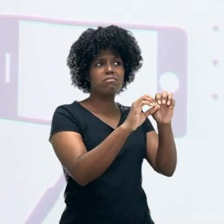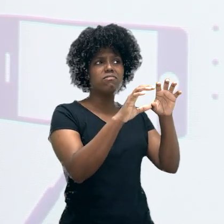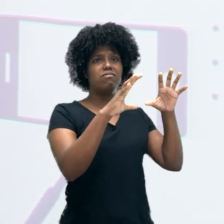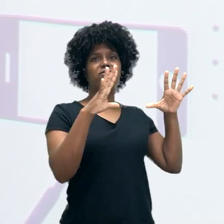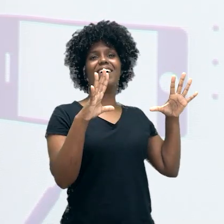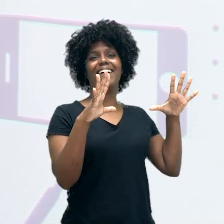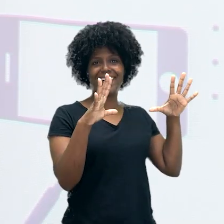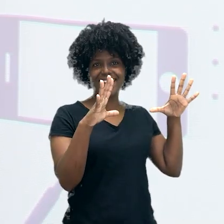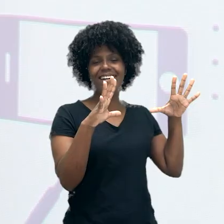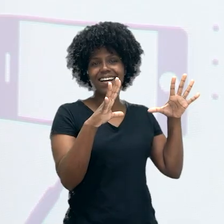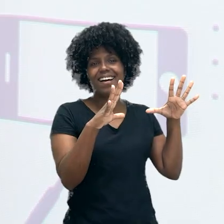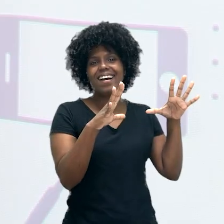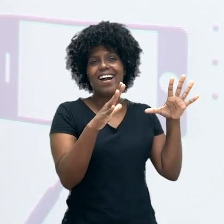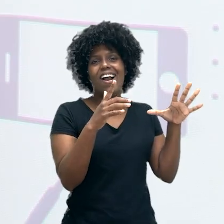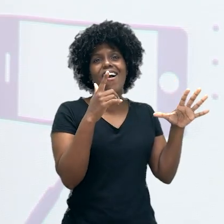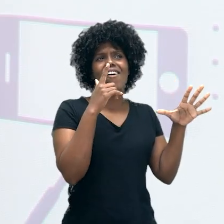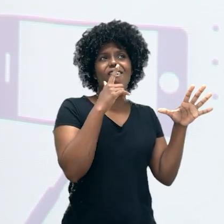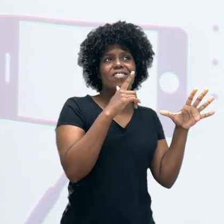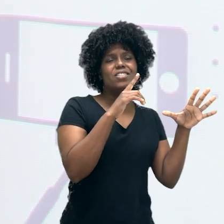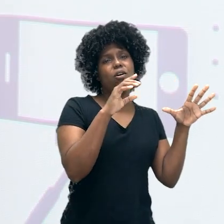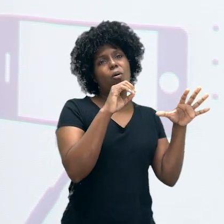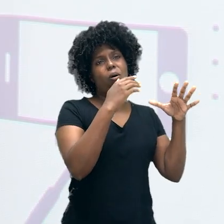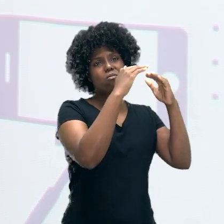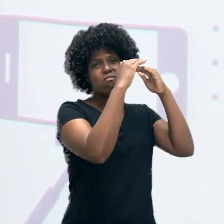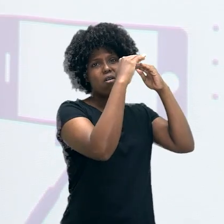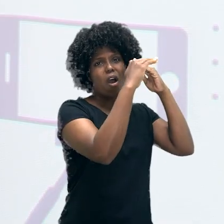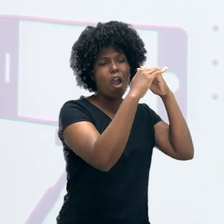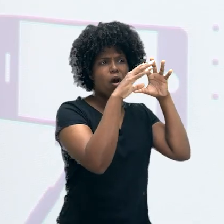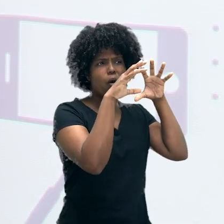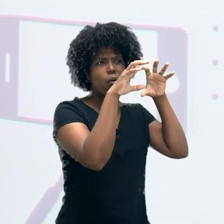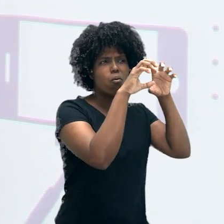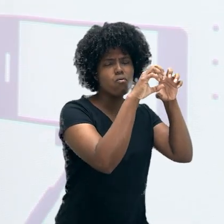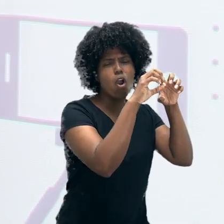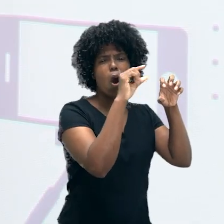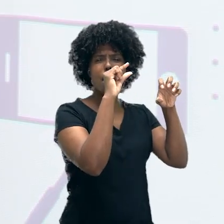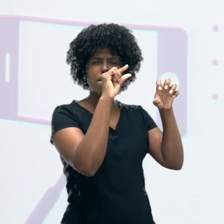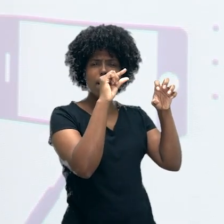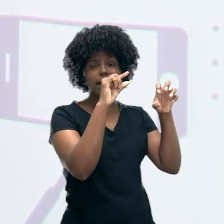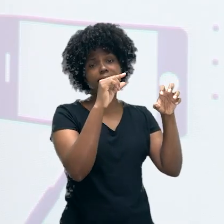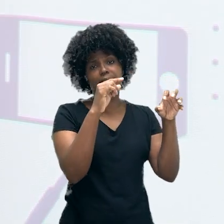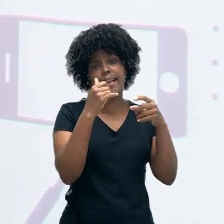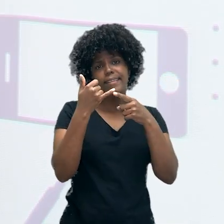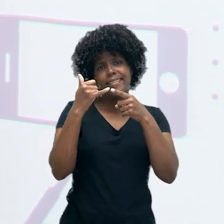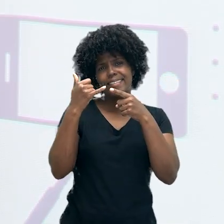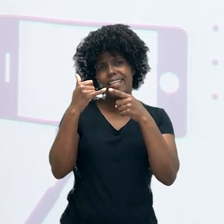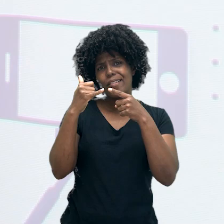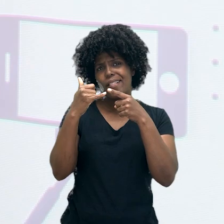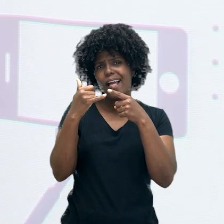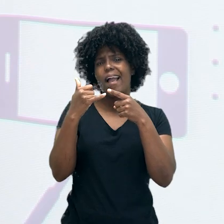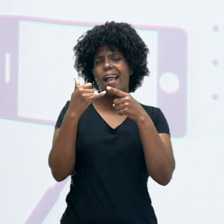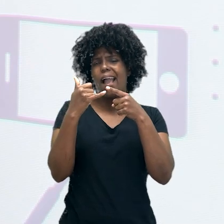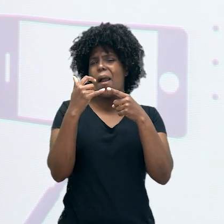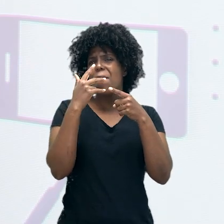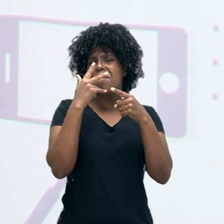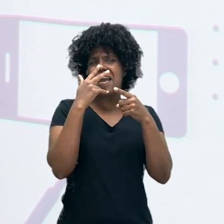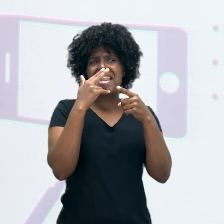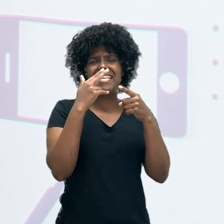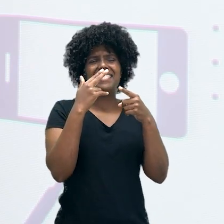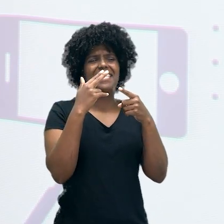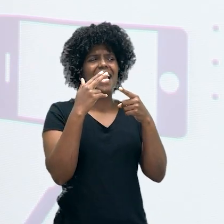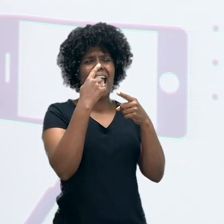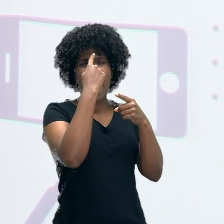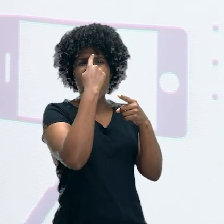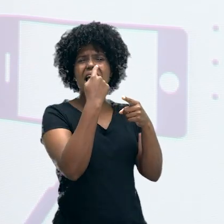a foto, consigo colocar ali um pouquinho mais de sombra, porque às vezes a gente tira foto e no celular ele tem uma tendência a chapar